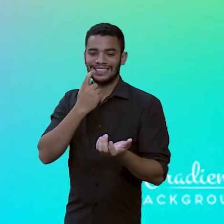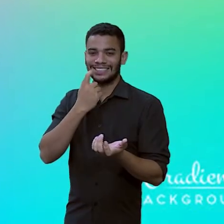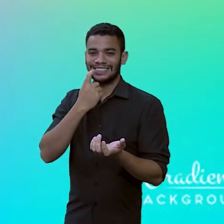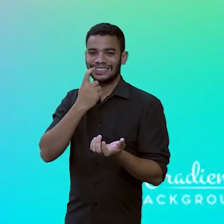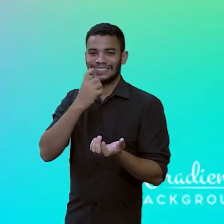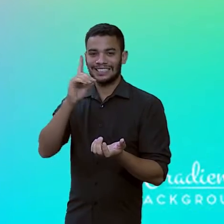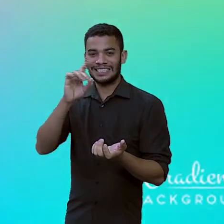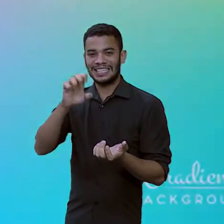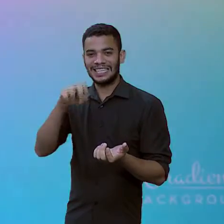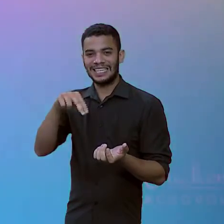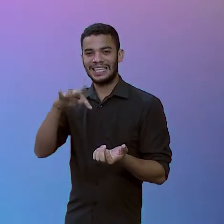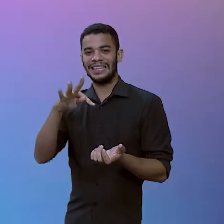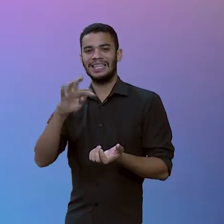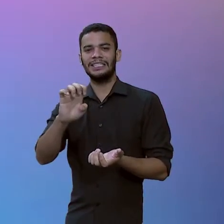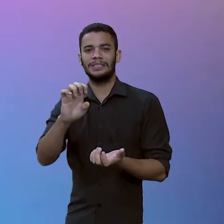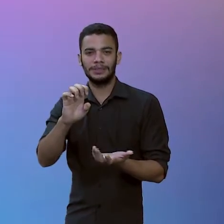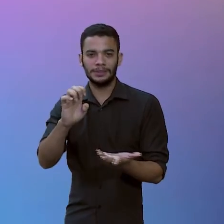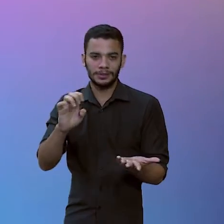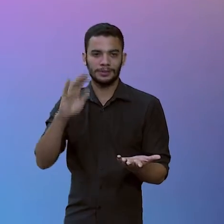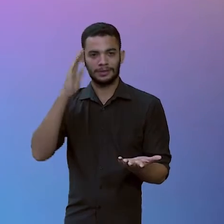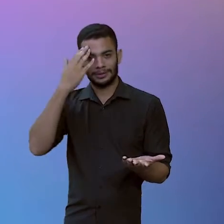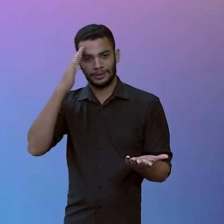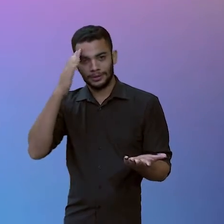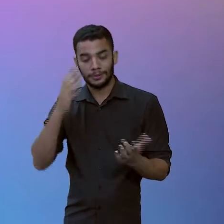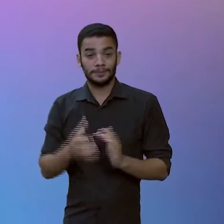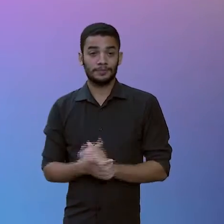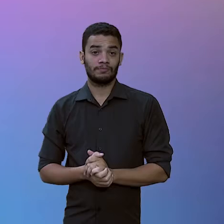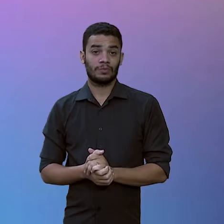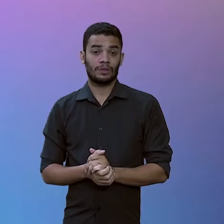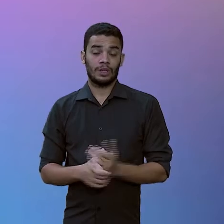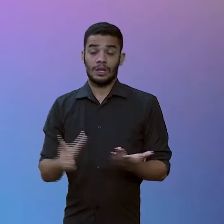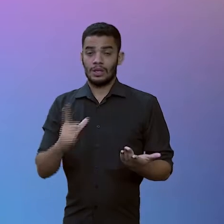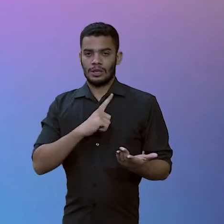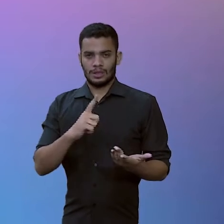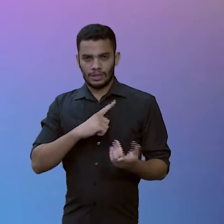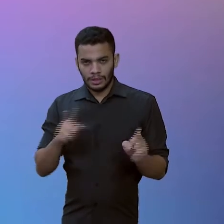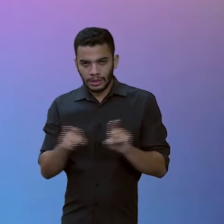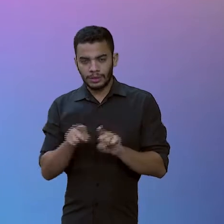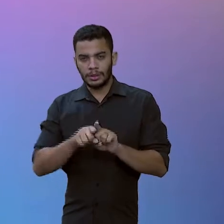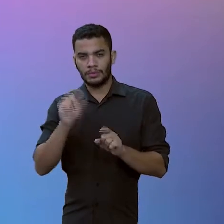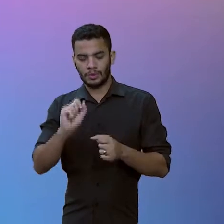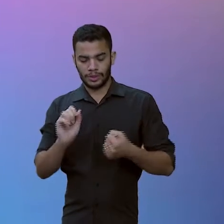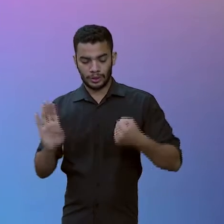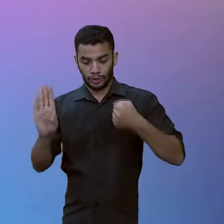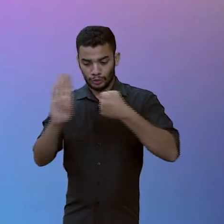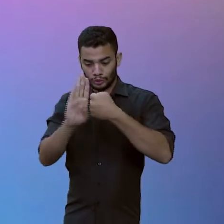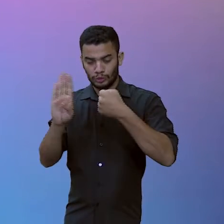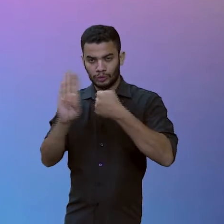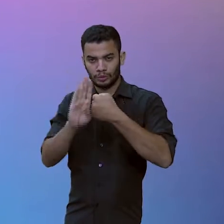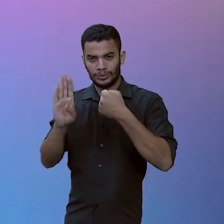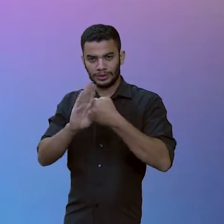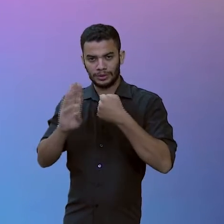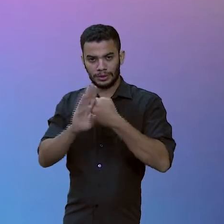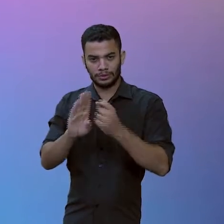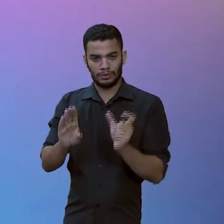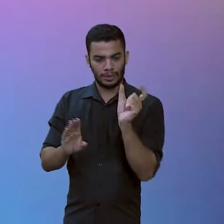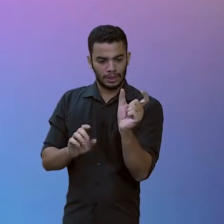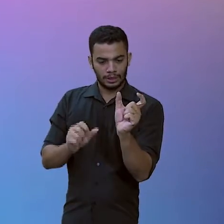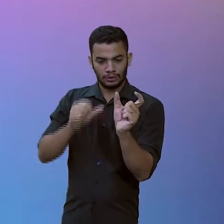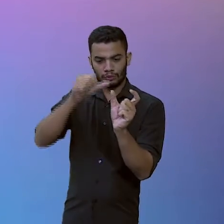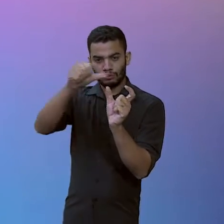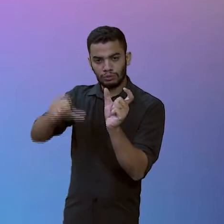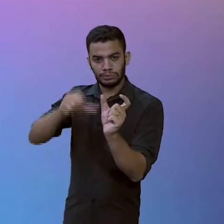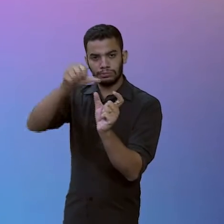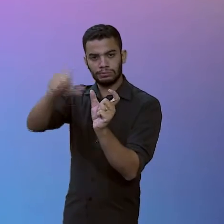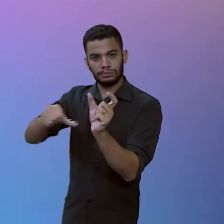substantivos derivados, Débora? Vocês lembram, estudantes, que são os substantivos derivados? Os substantivos derivados são aquelas palavras que derivam